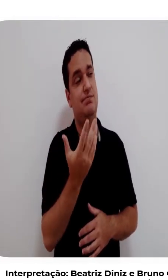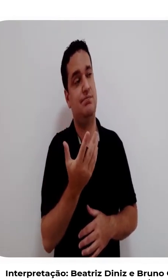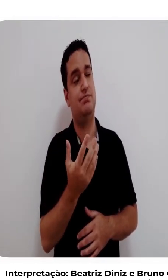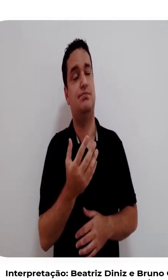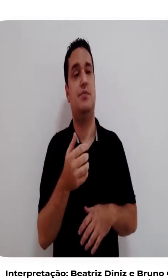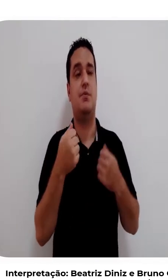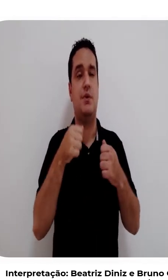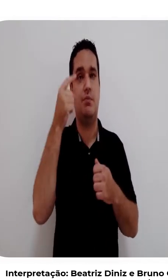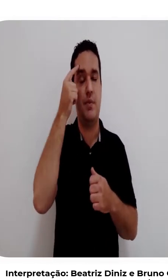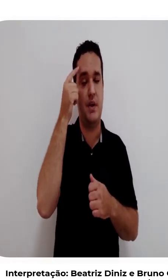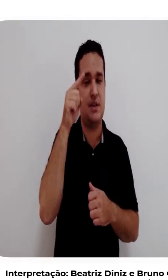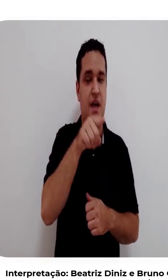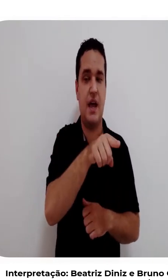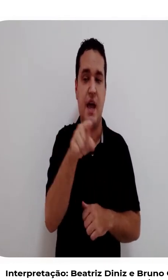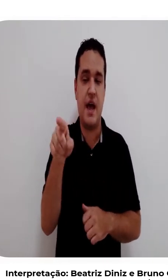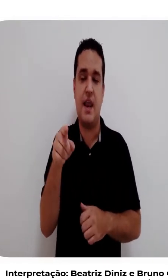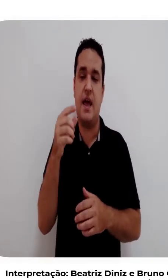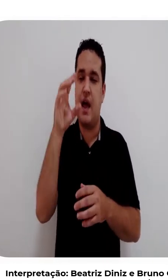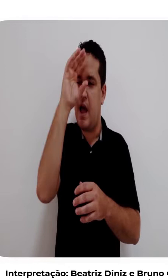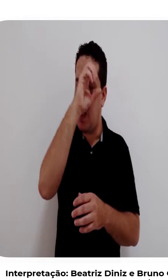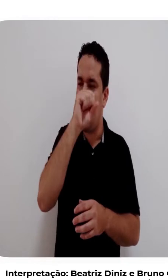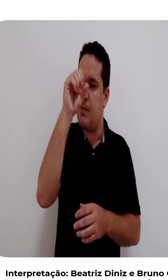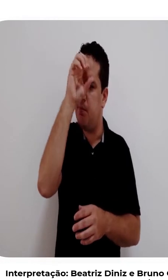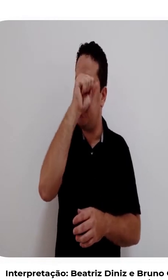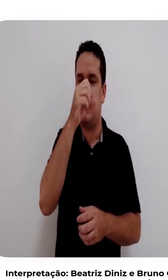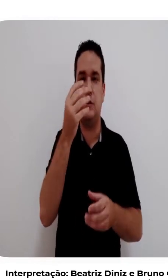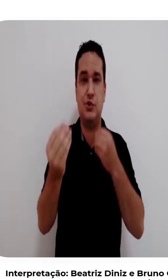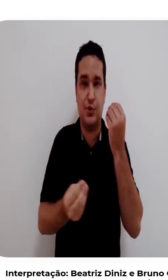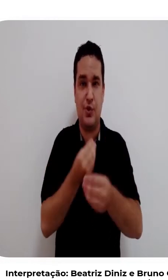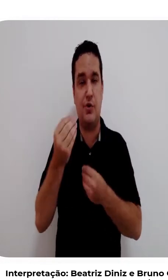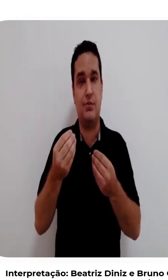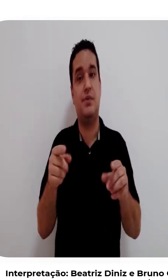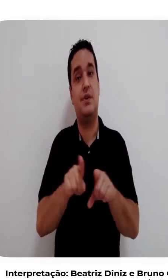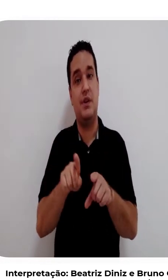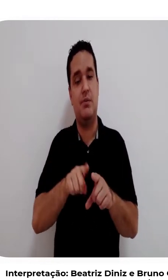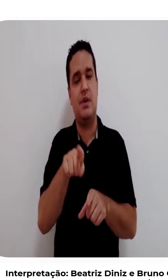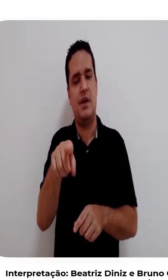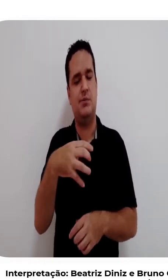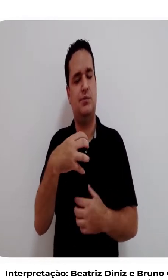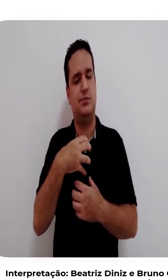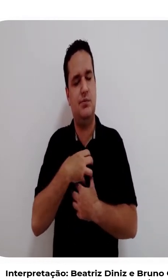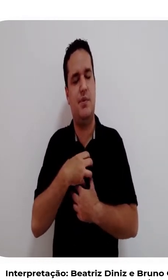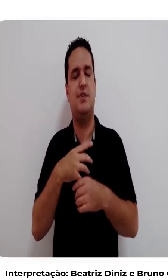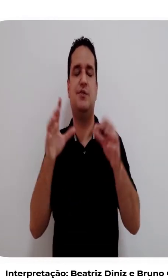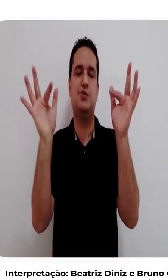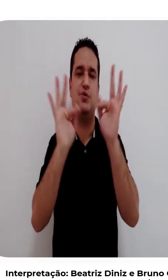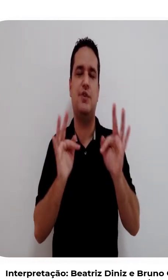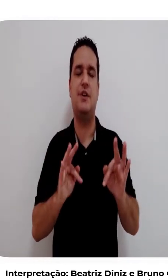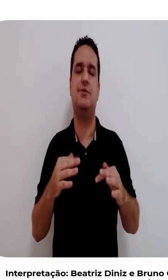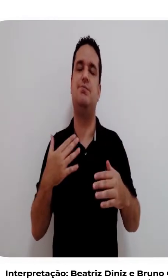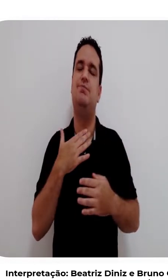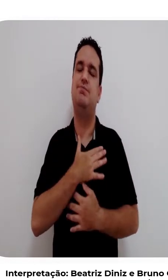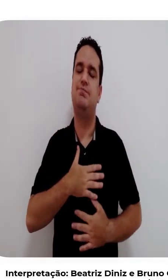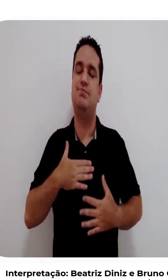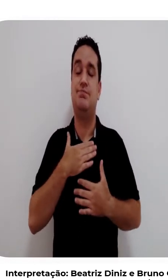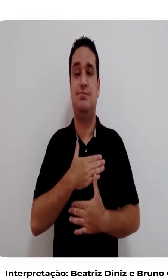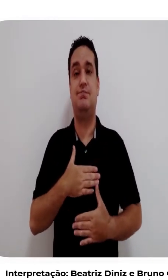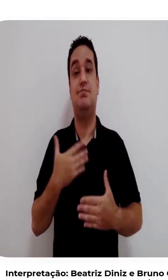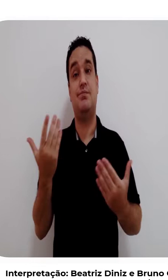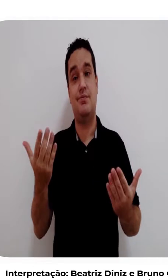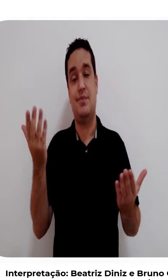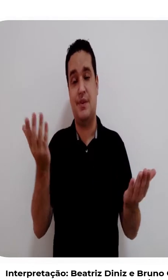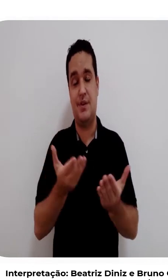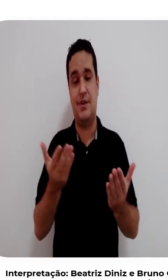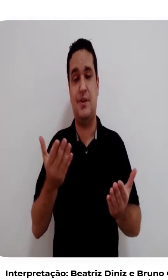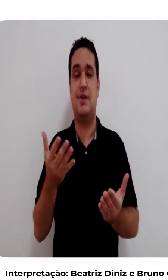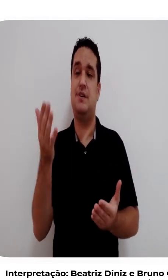com que a criança aprenda, mas com que ela também esteja feliz e satisfeita nesse processo que é novo. A gente